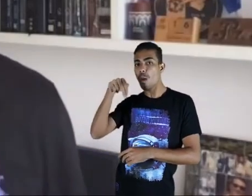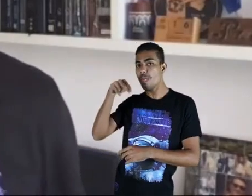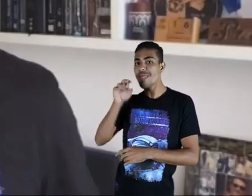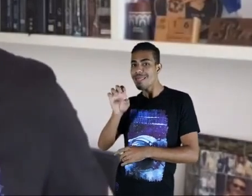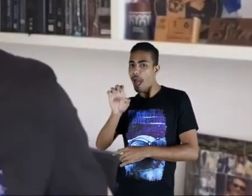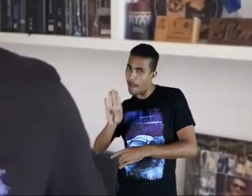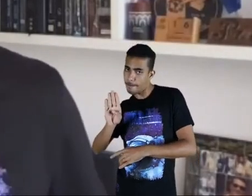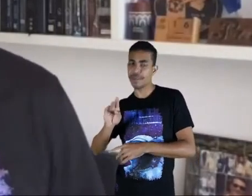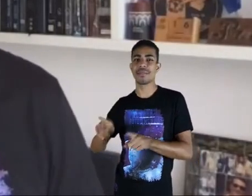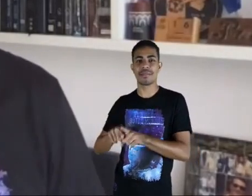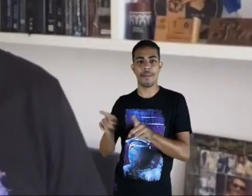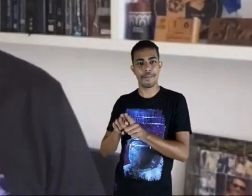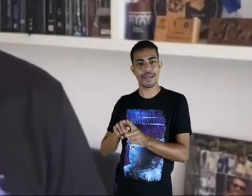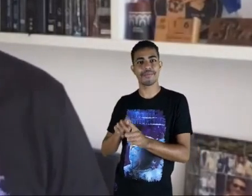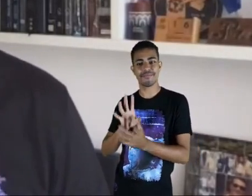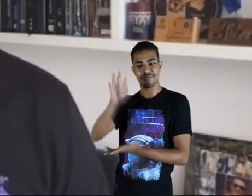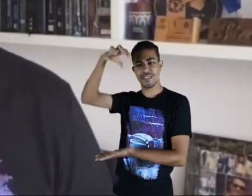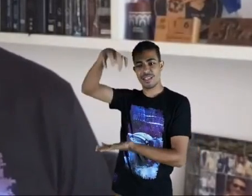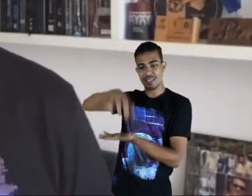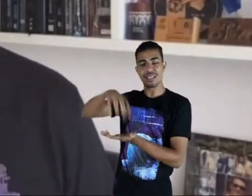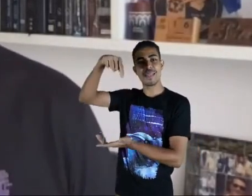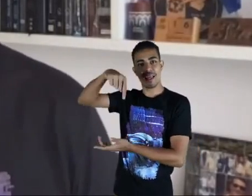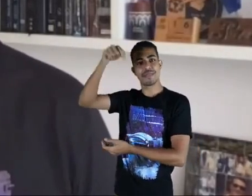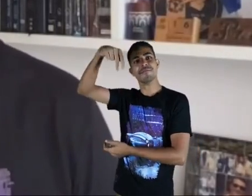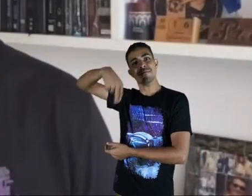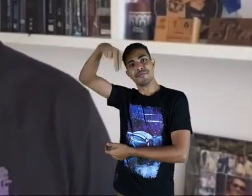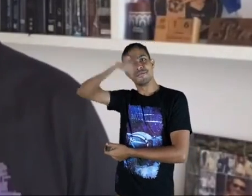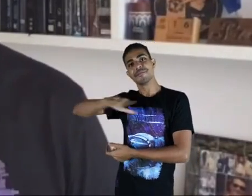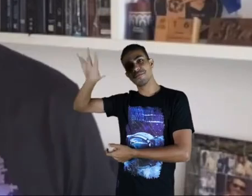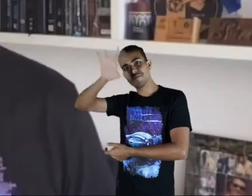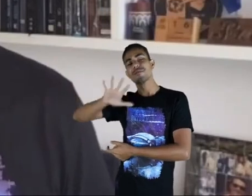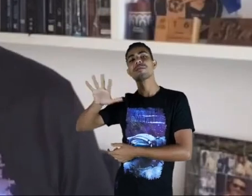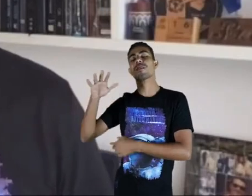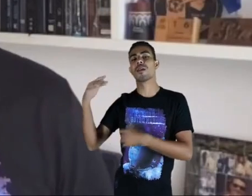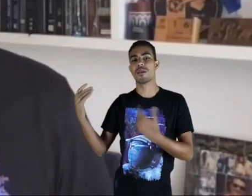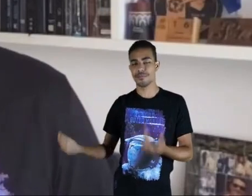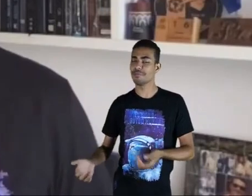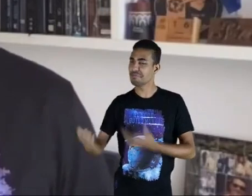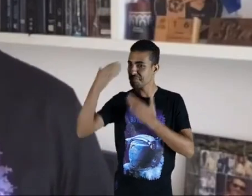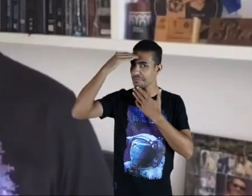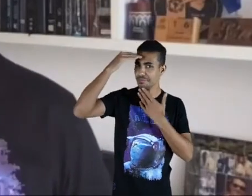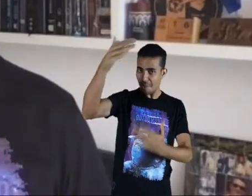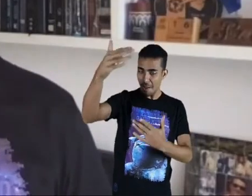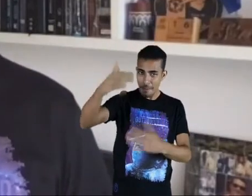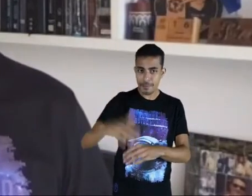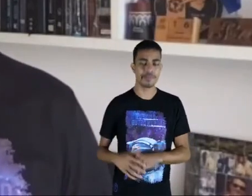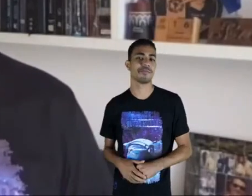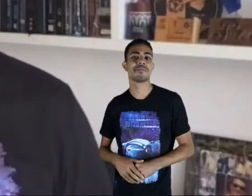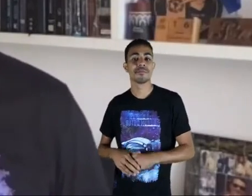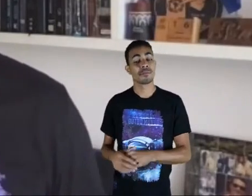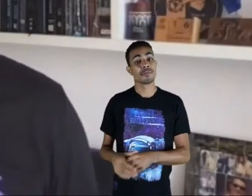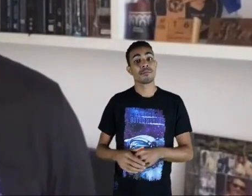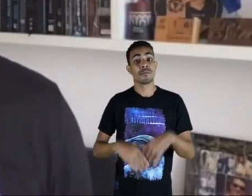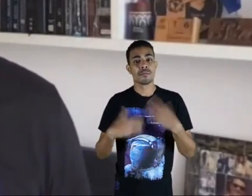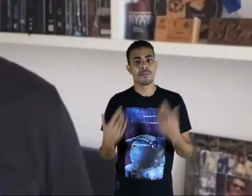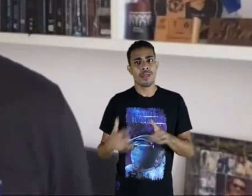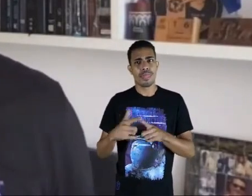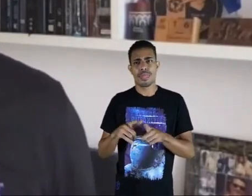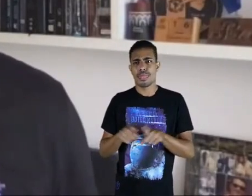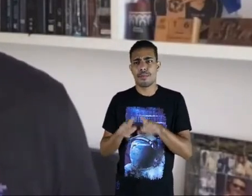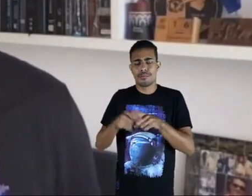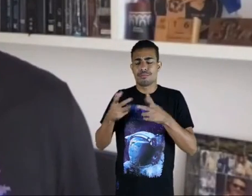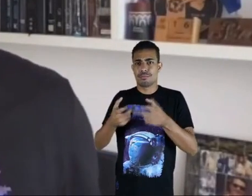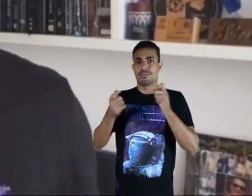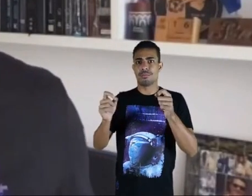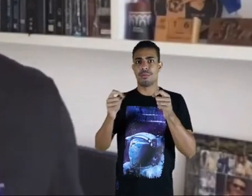o nosso congresso de universitários. Muito, muito obrigado. E alguma coisa me chamou a